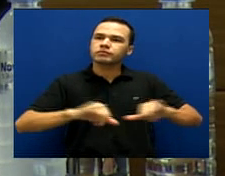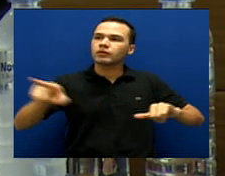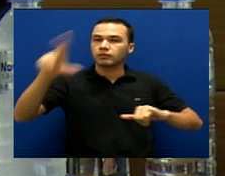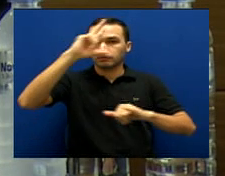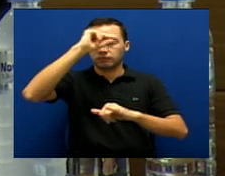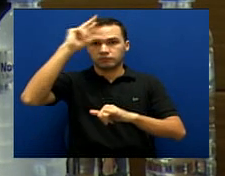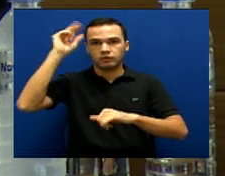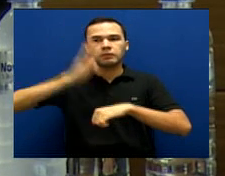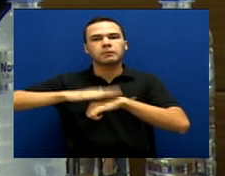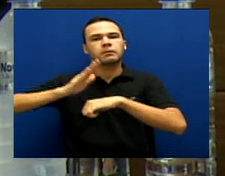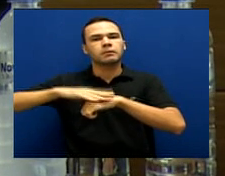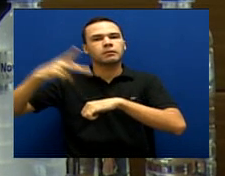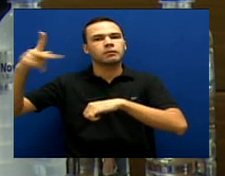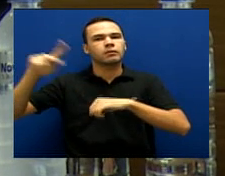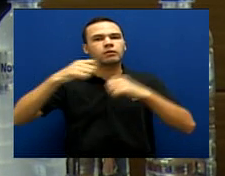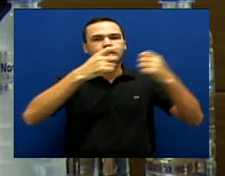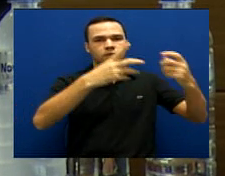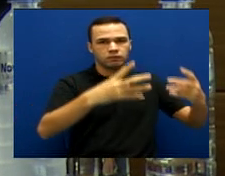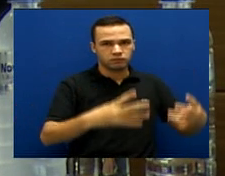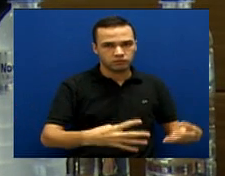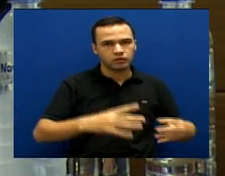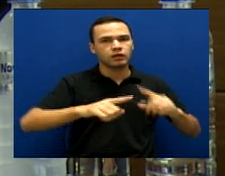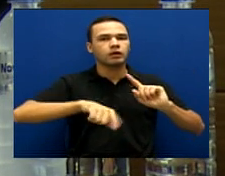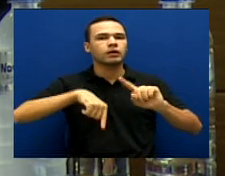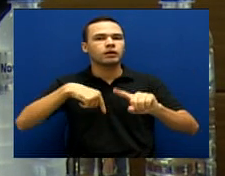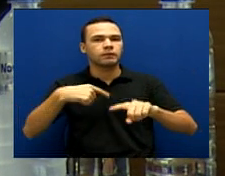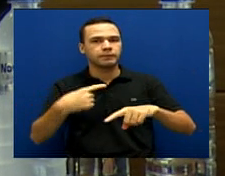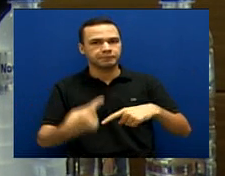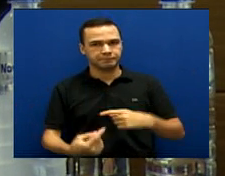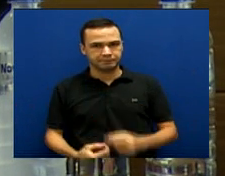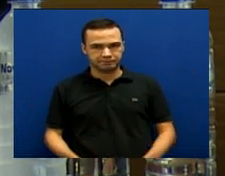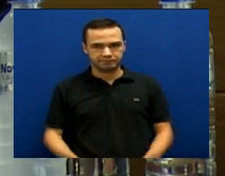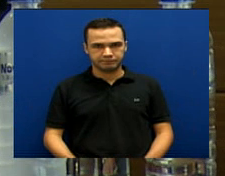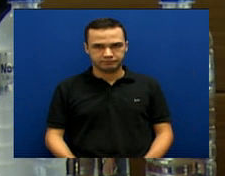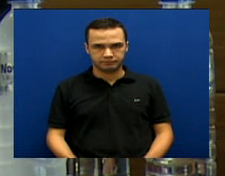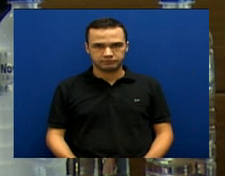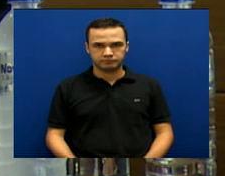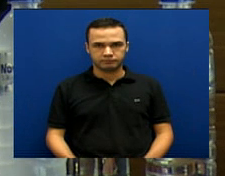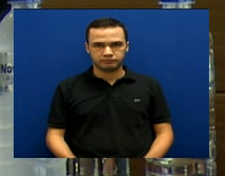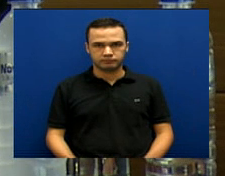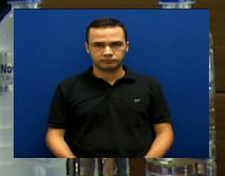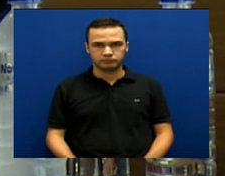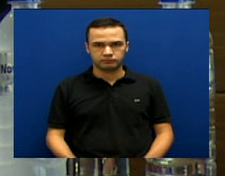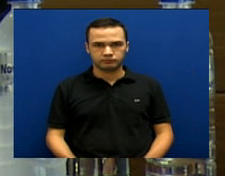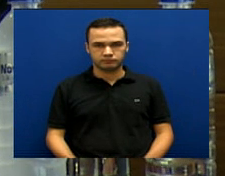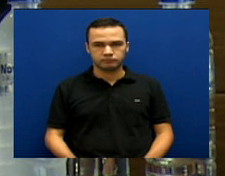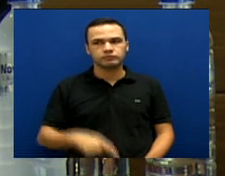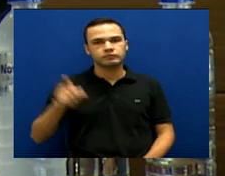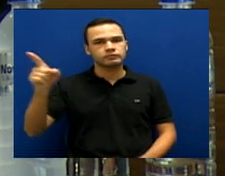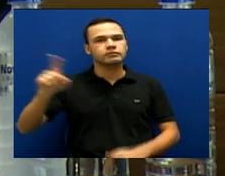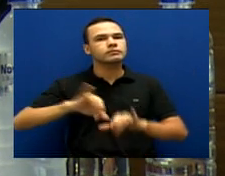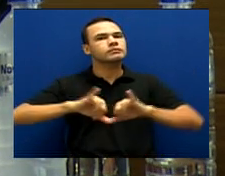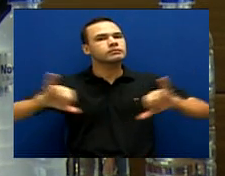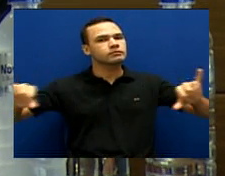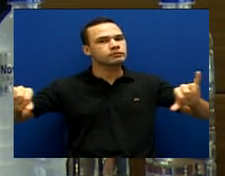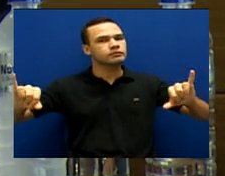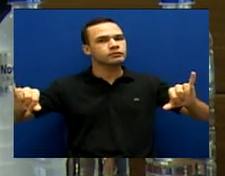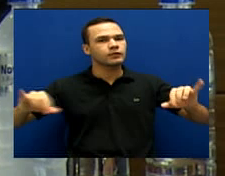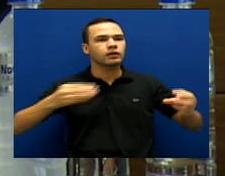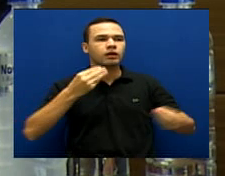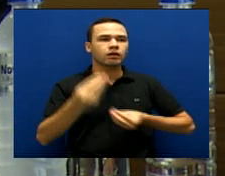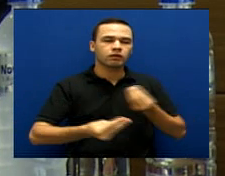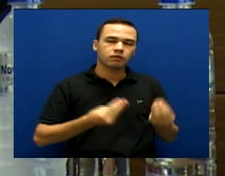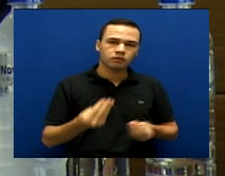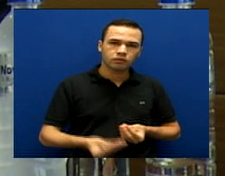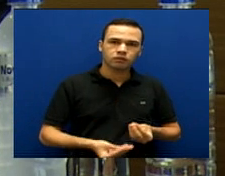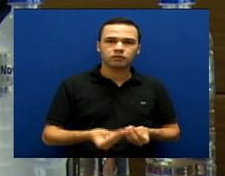tratar agora numa audiência pública específica onde ele vai ele vai é declarar é realmente quais